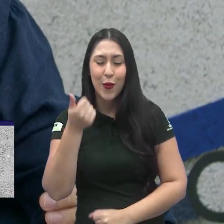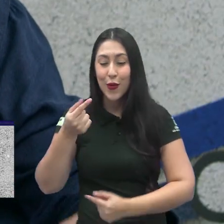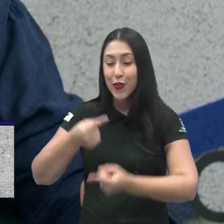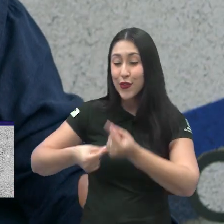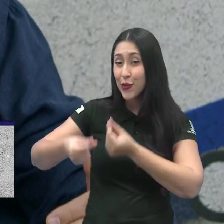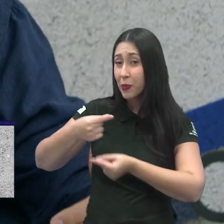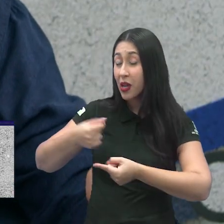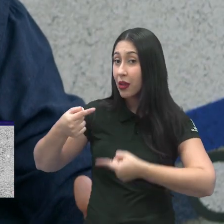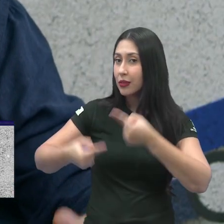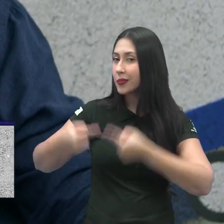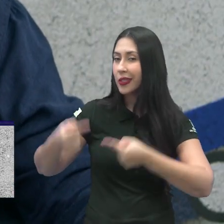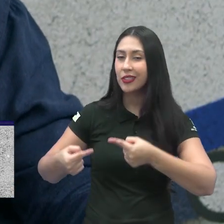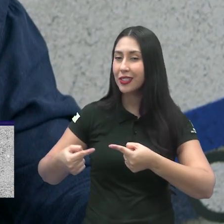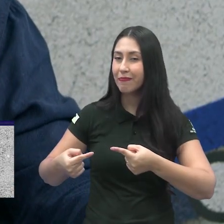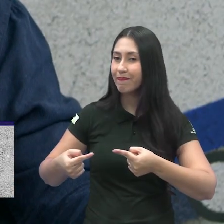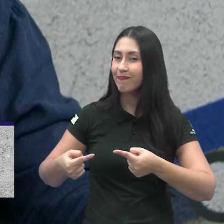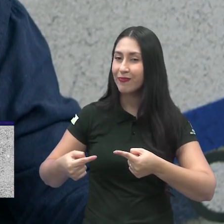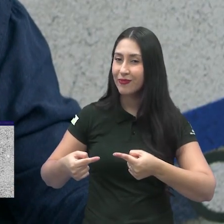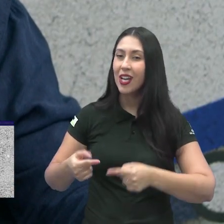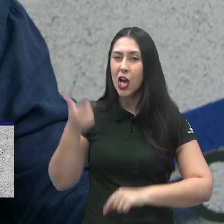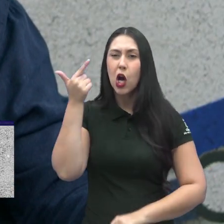de economia, de política, está super bem